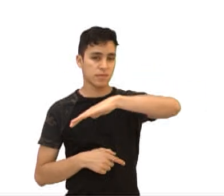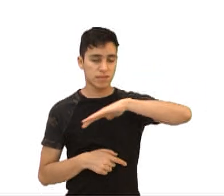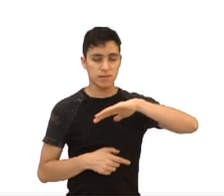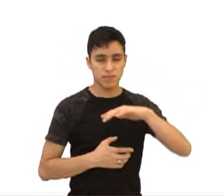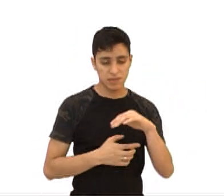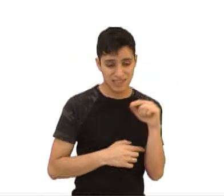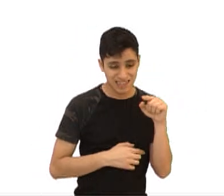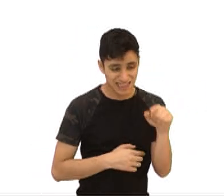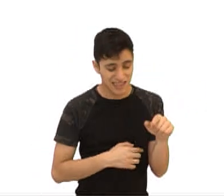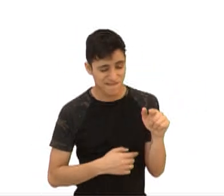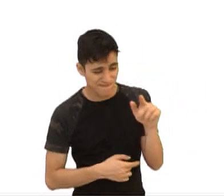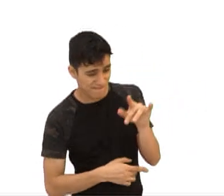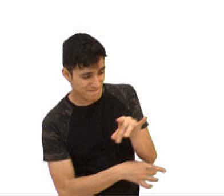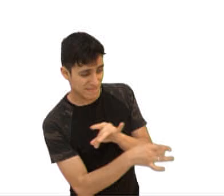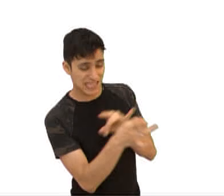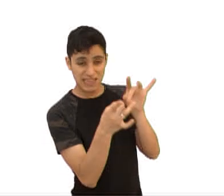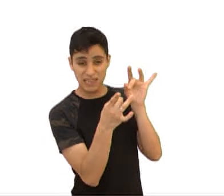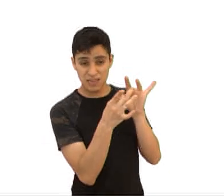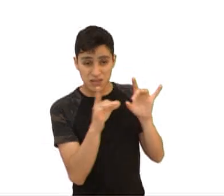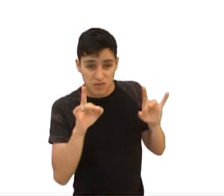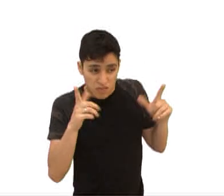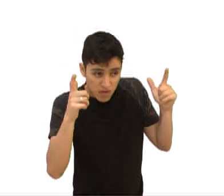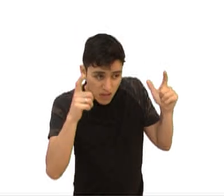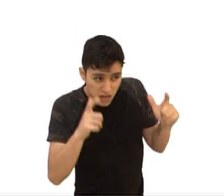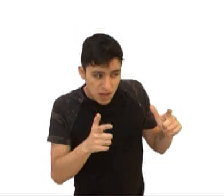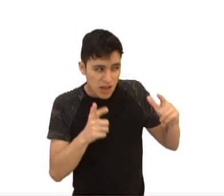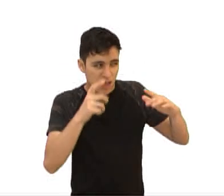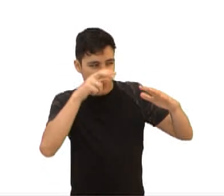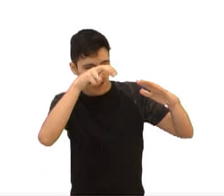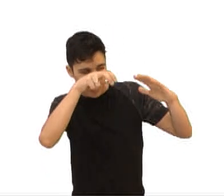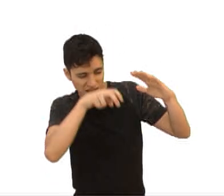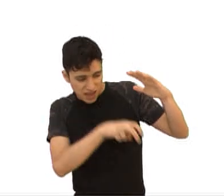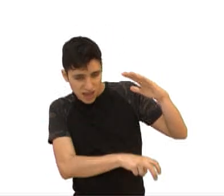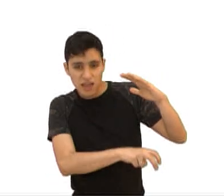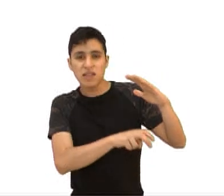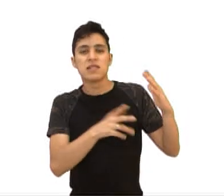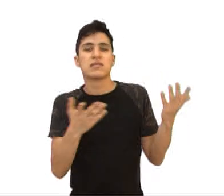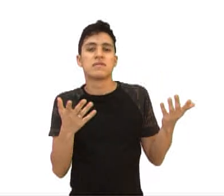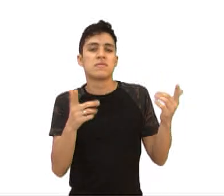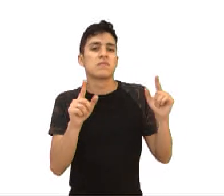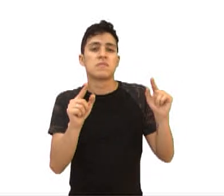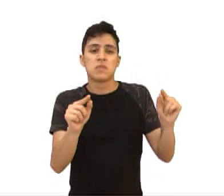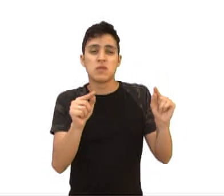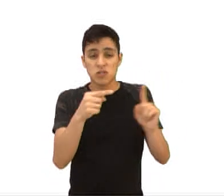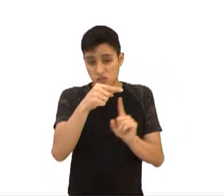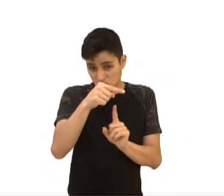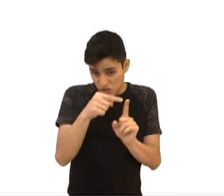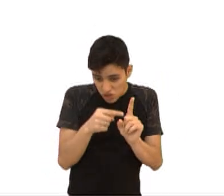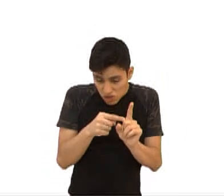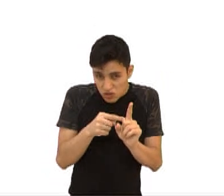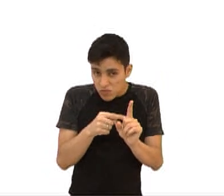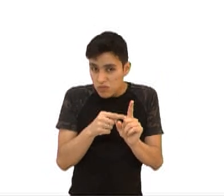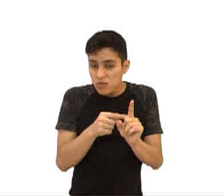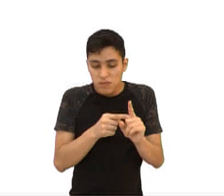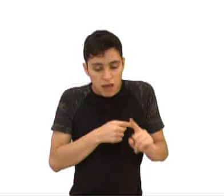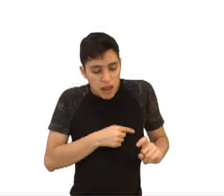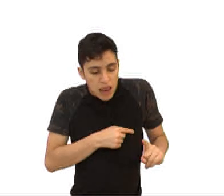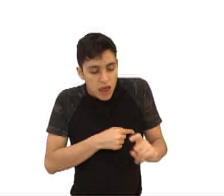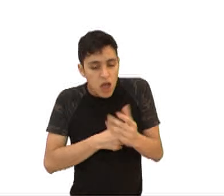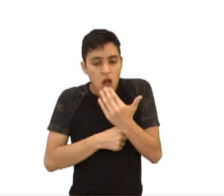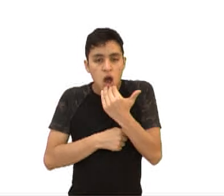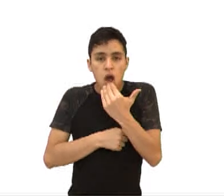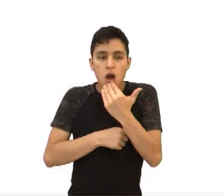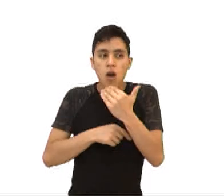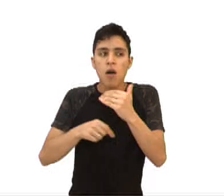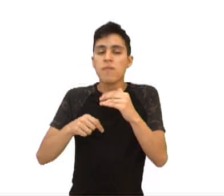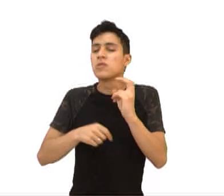ela é muito especialista, ela só vive numa caverna do Amazonas, as larvas só se alimentam das fezes de um morcego, ou seja, qualquer